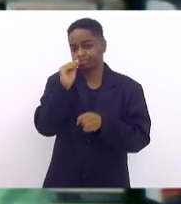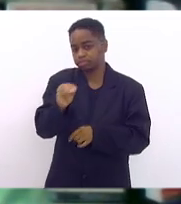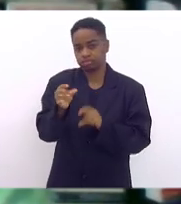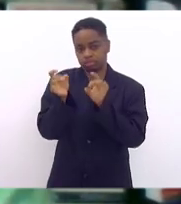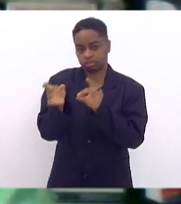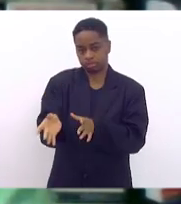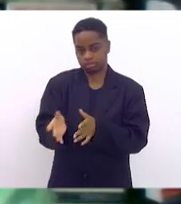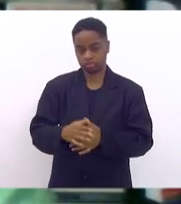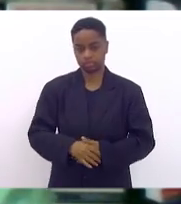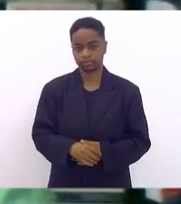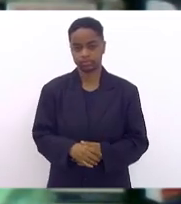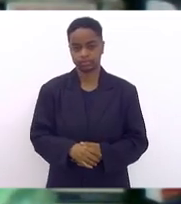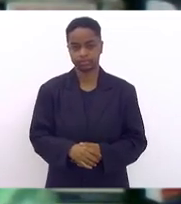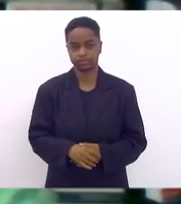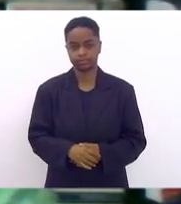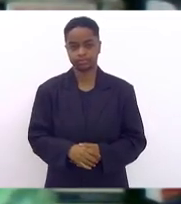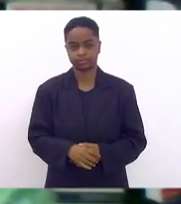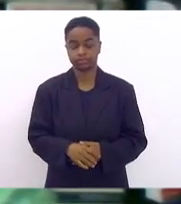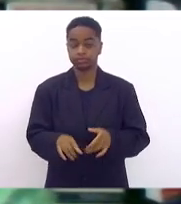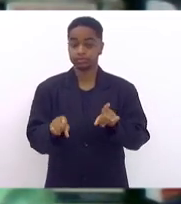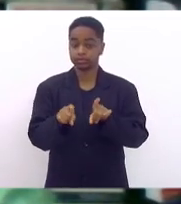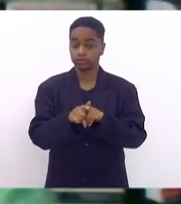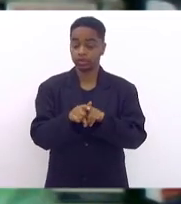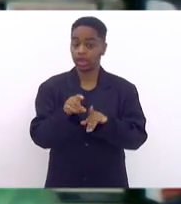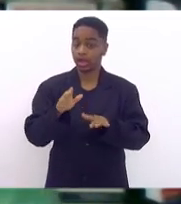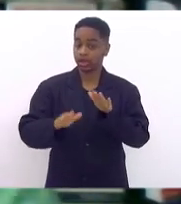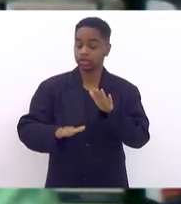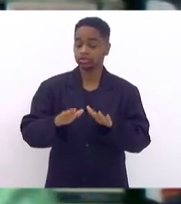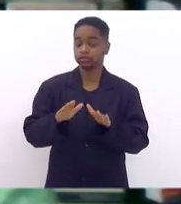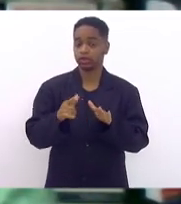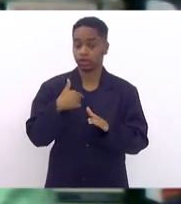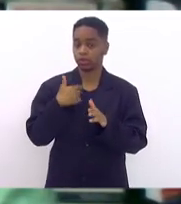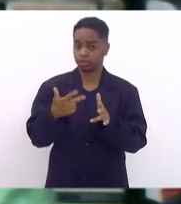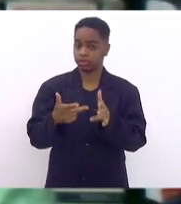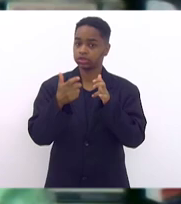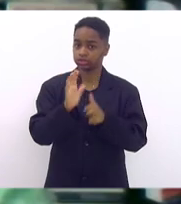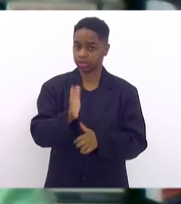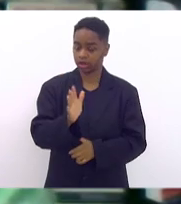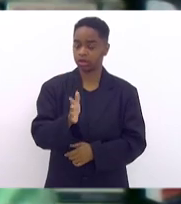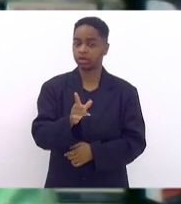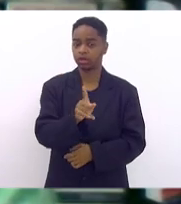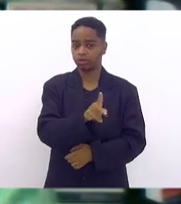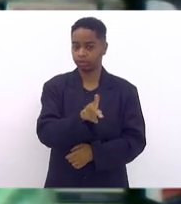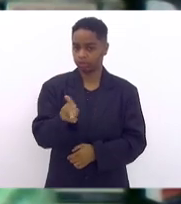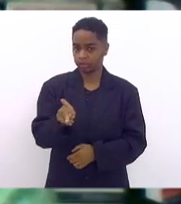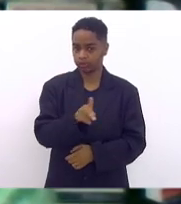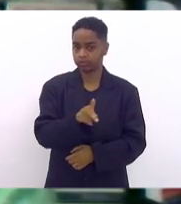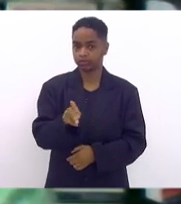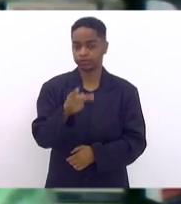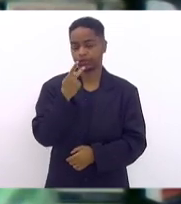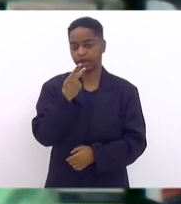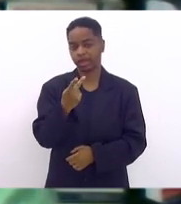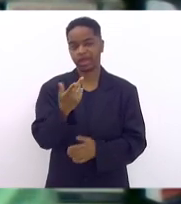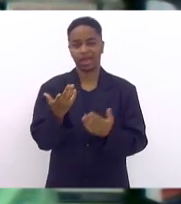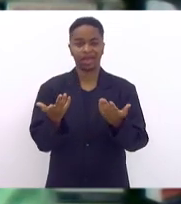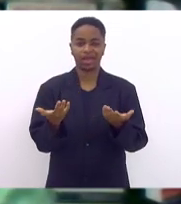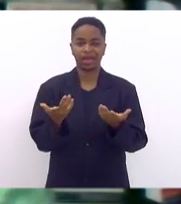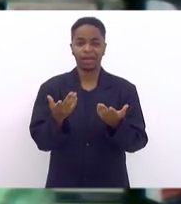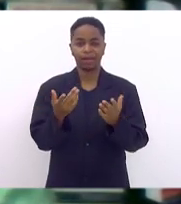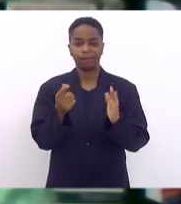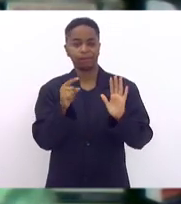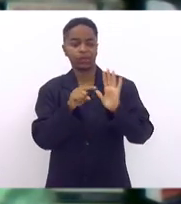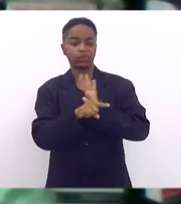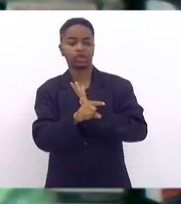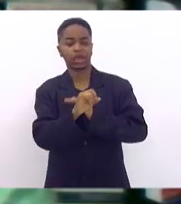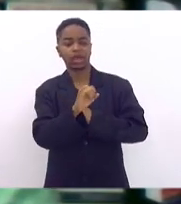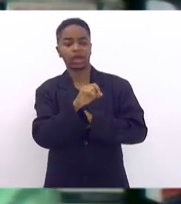tá? E existe muitas vezes, infelizmente eu já vi, de professores de, mas questionaram uma menina